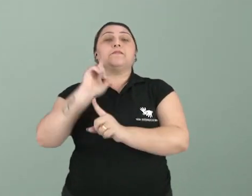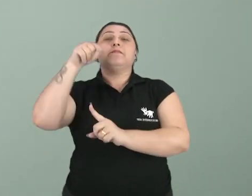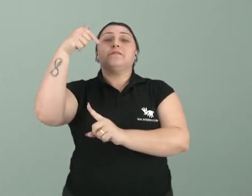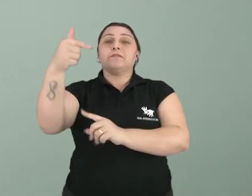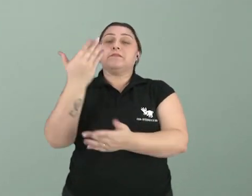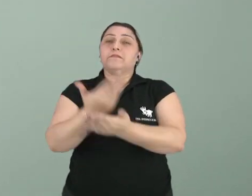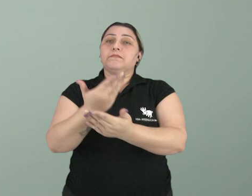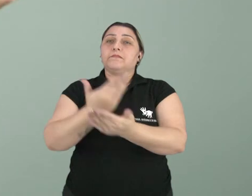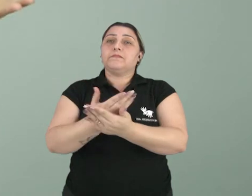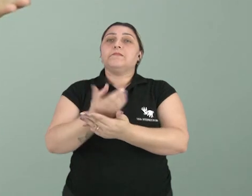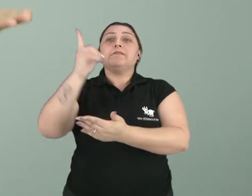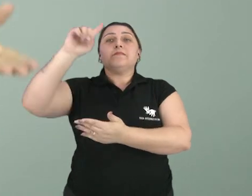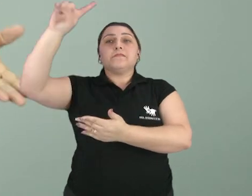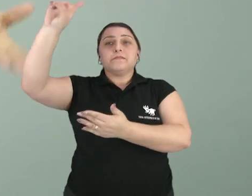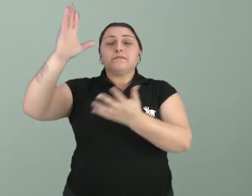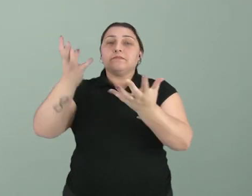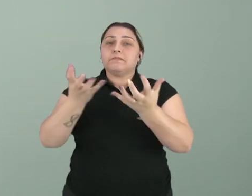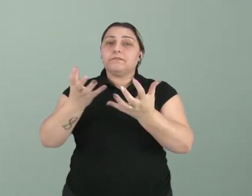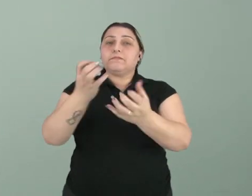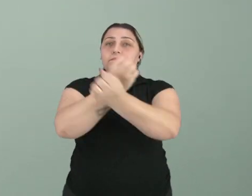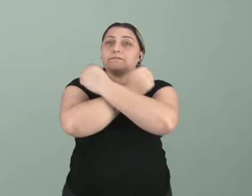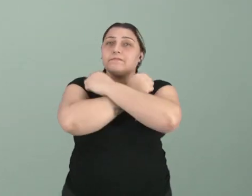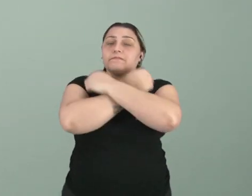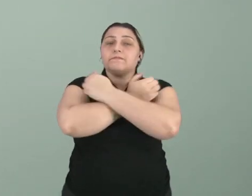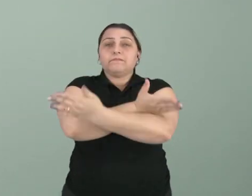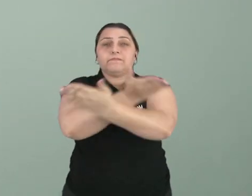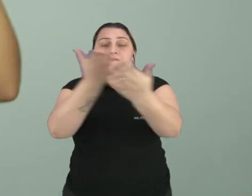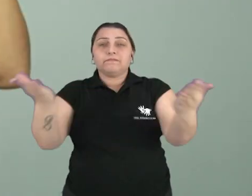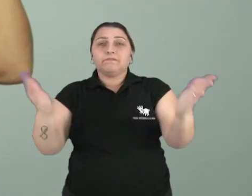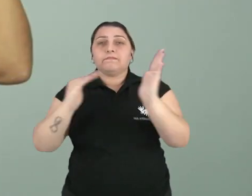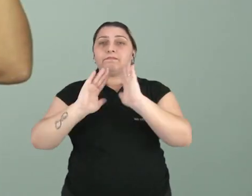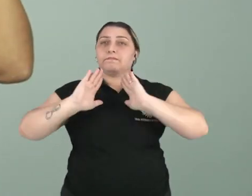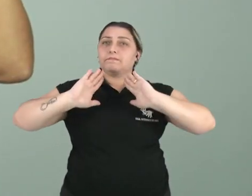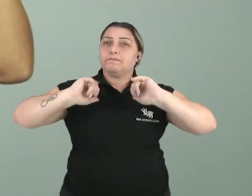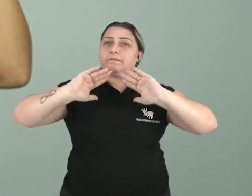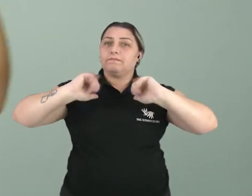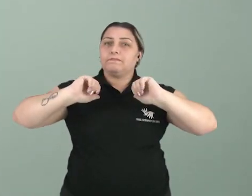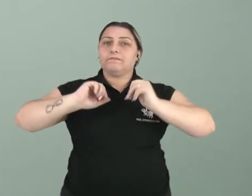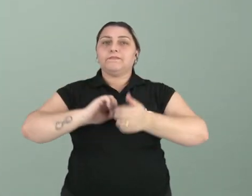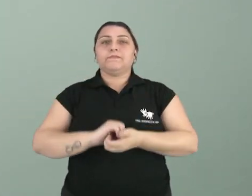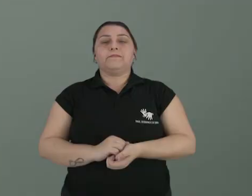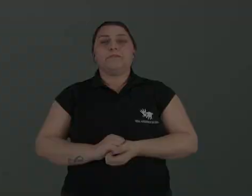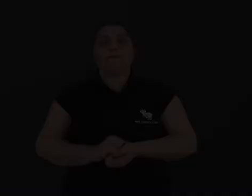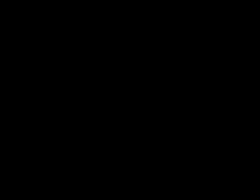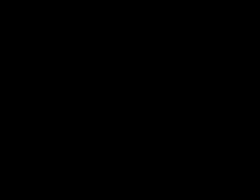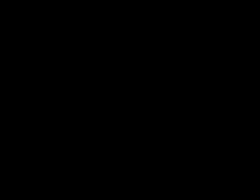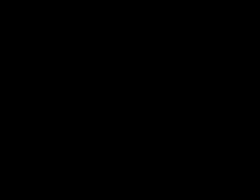outras aulas, se Deus permitir. Um forte abraço a todos e tchau, tchau, gente!